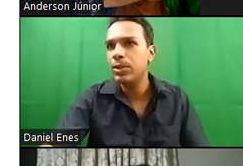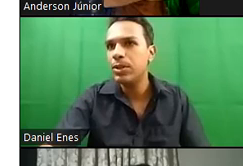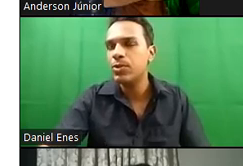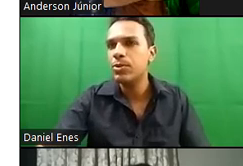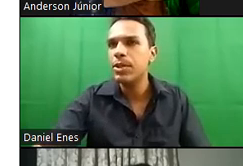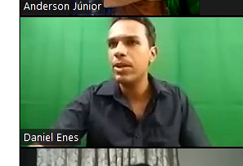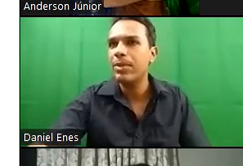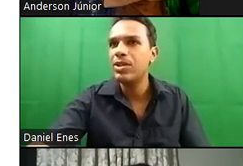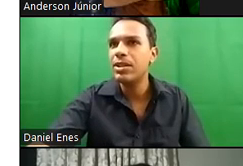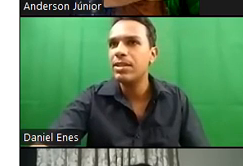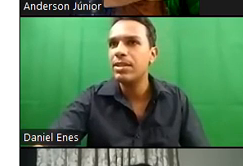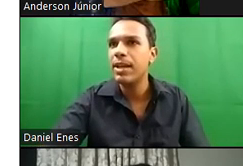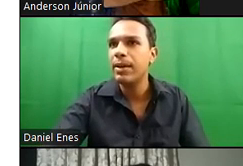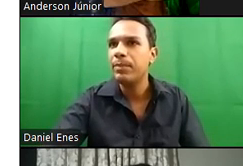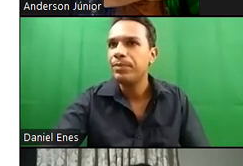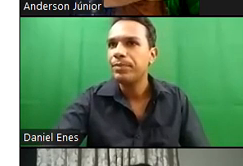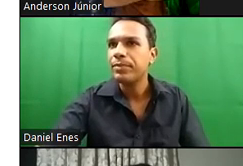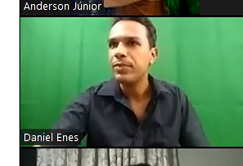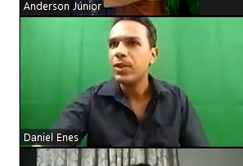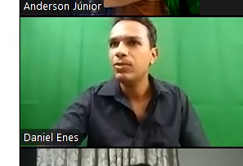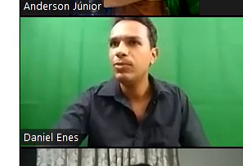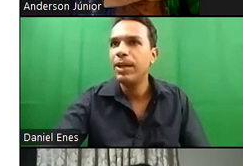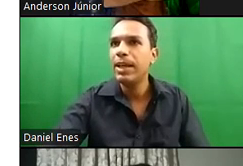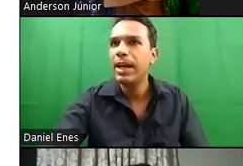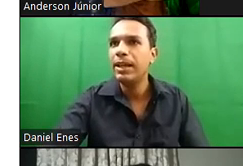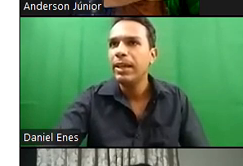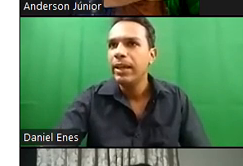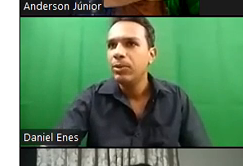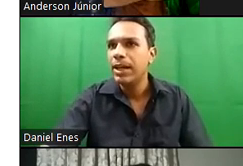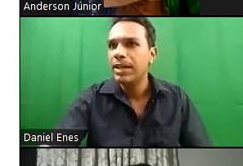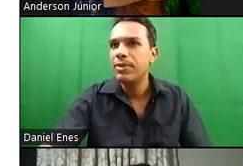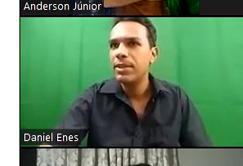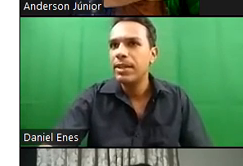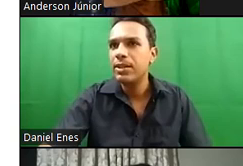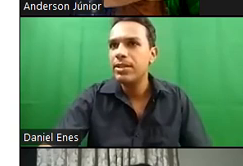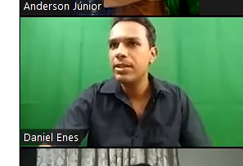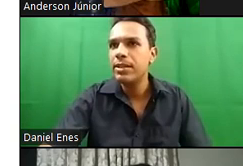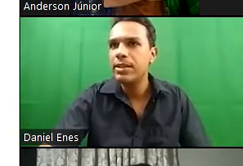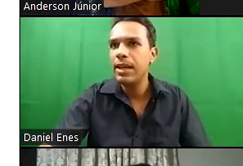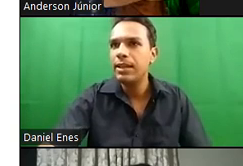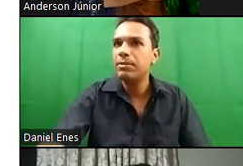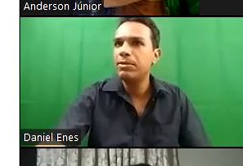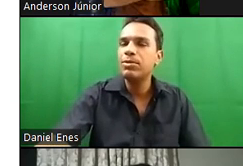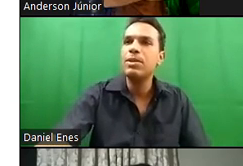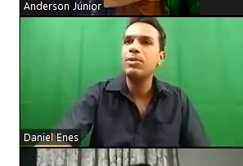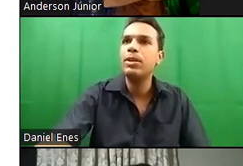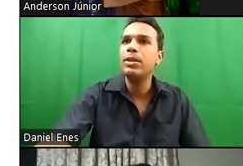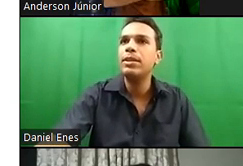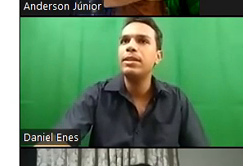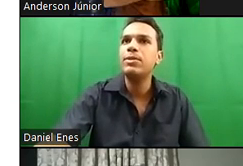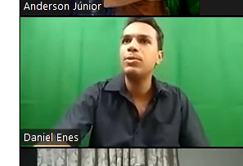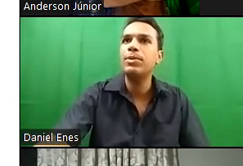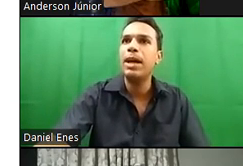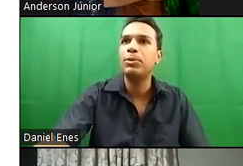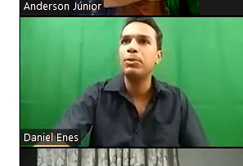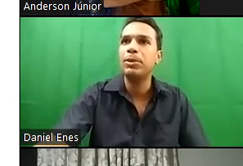enquanto isso, se alguém mais quiser falar. No caso, a Franciane disse que ela não se recorda de ter